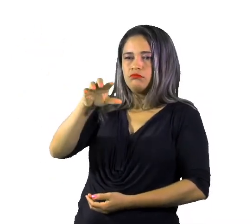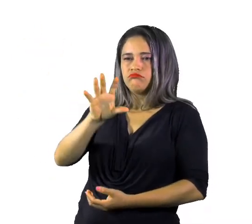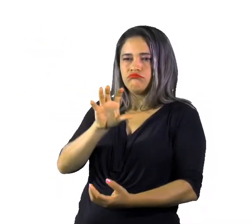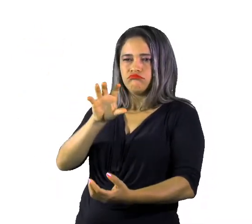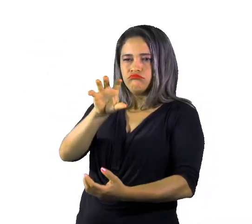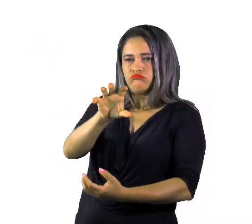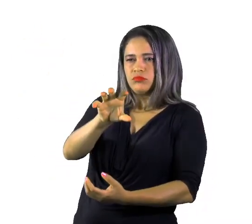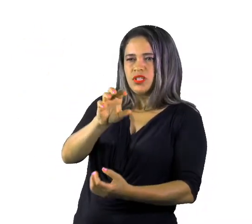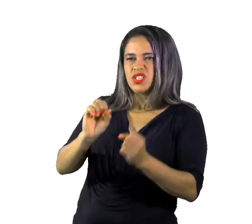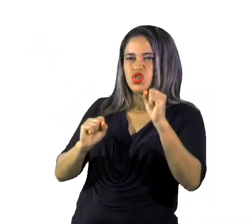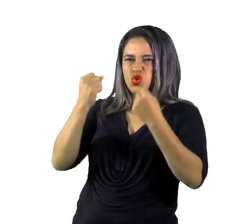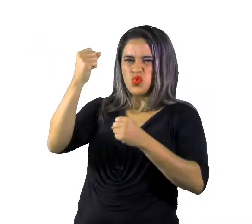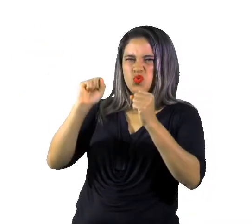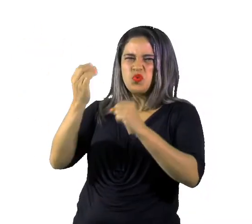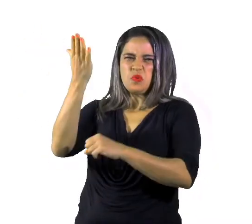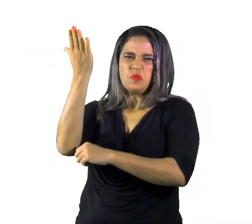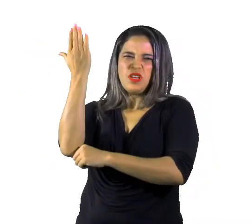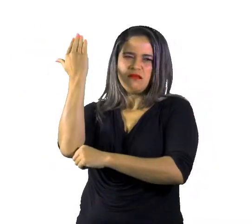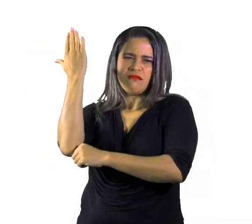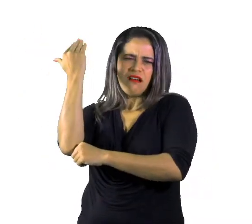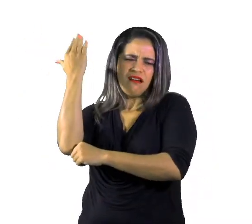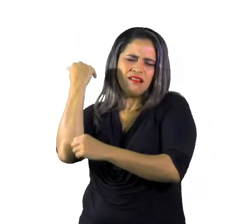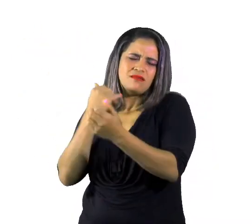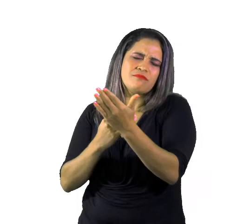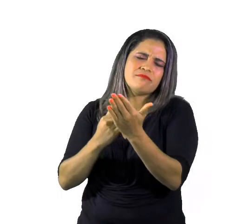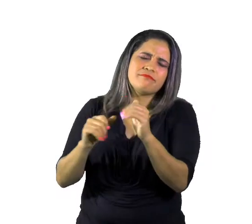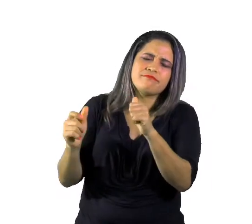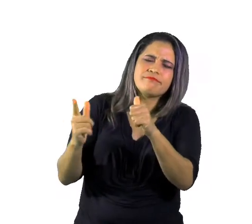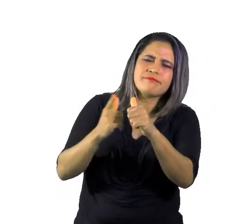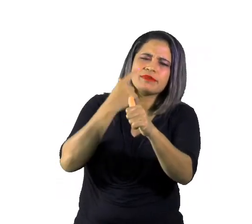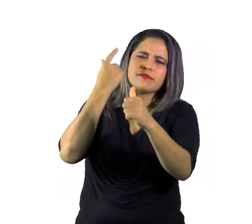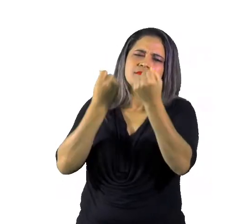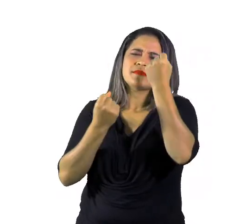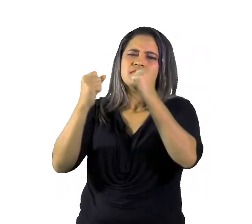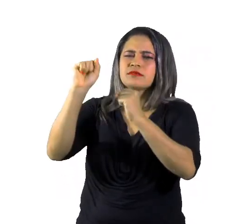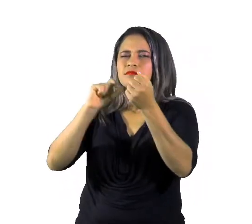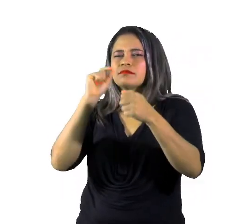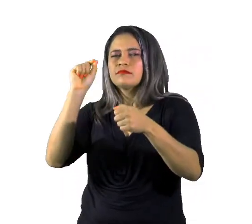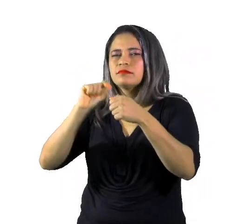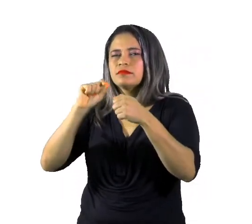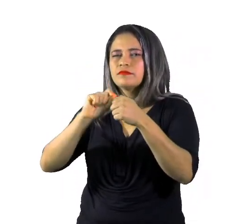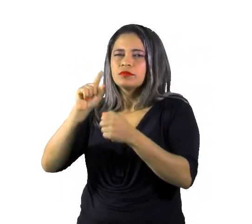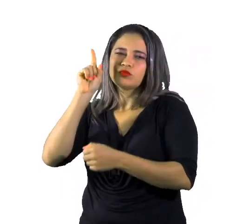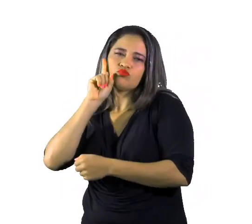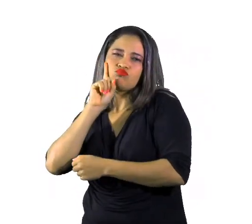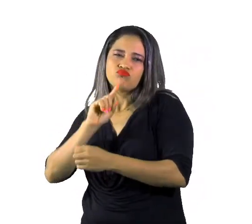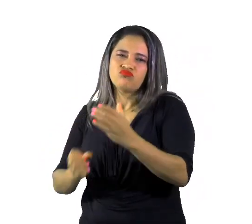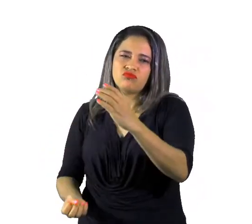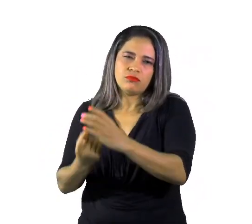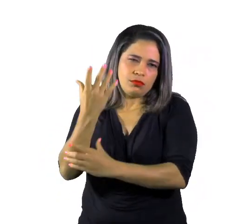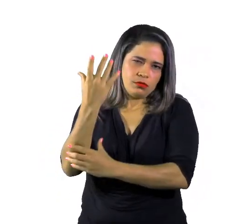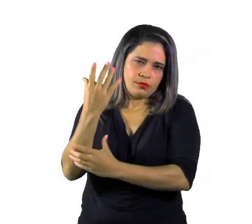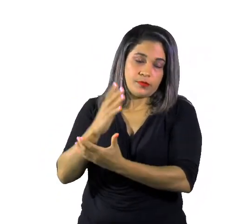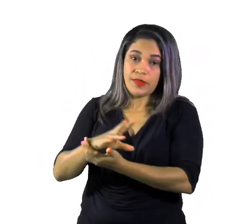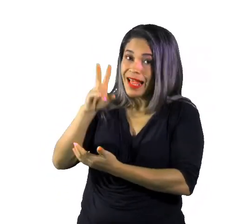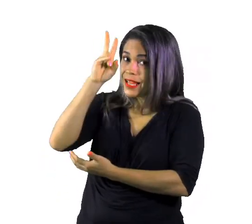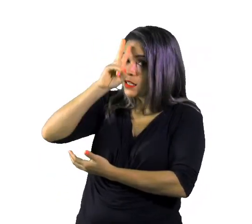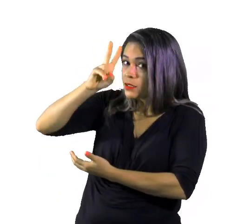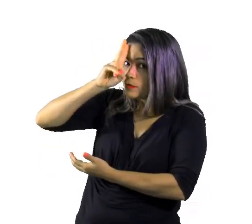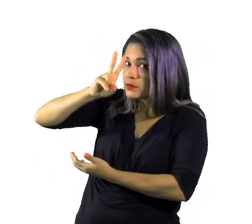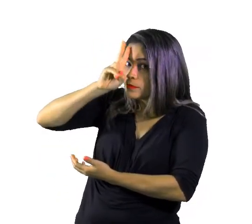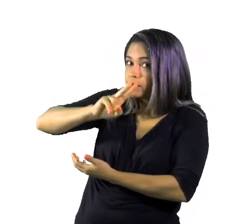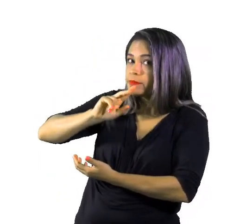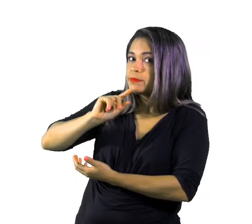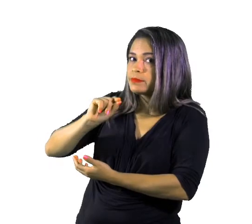indústrias mais antigas, que são as primeiras indústrias que foram feitas nos Estados Unidos. Lembremos que